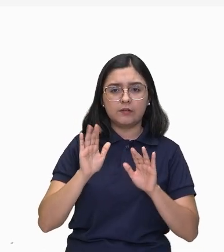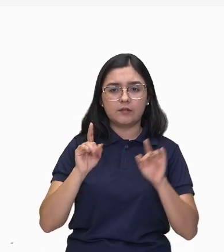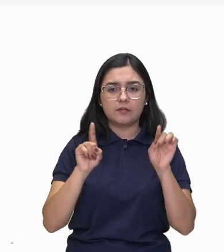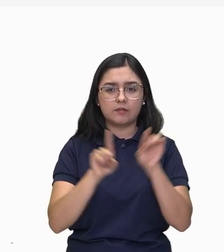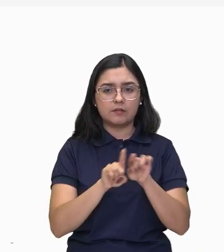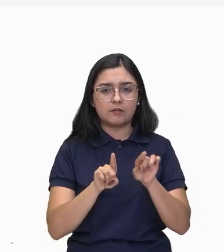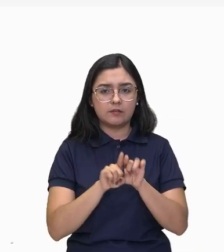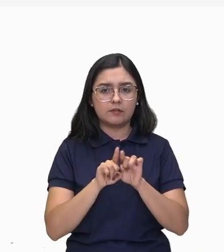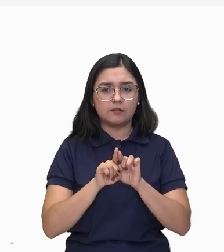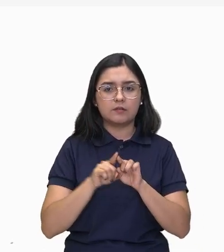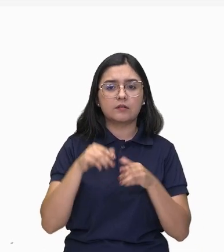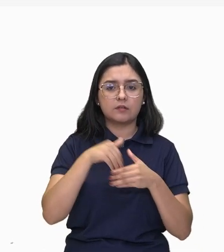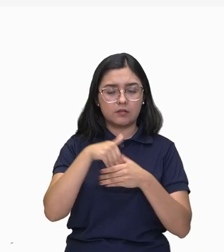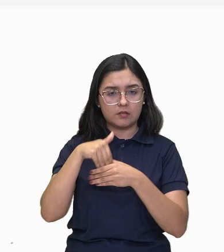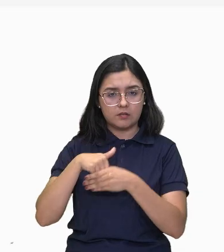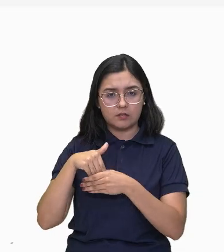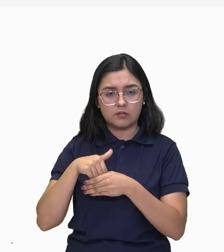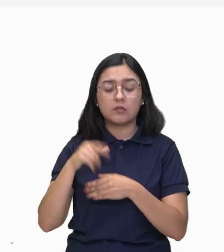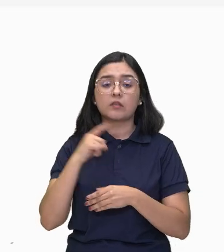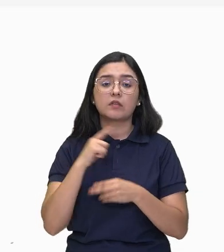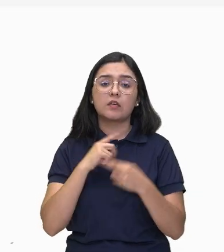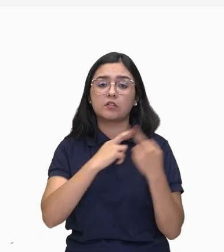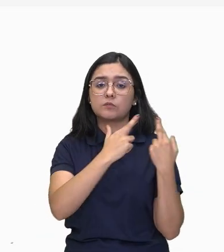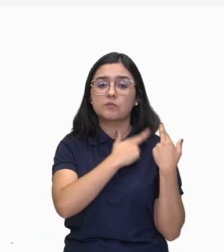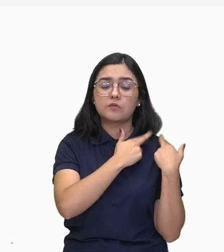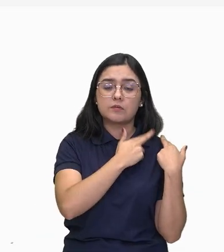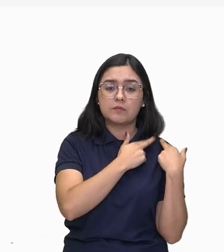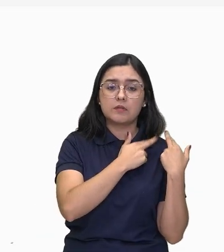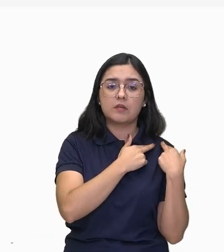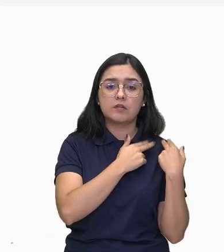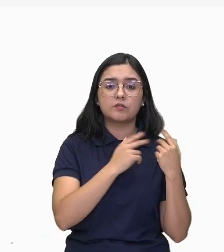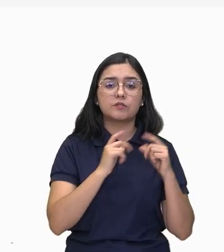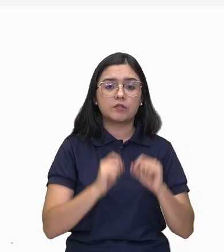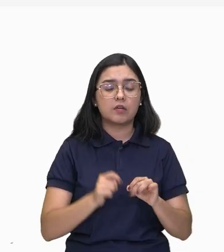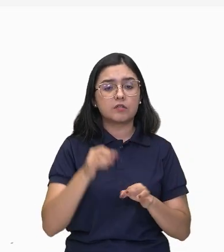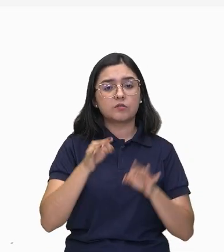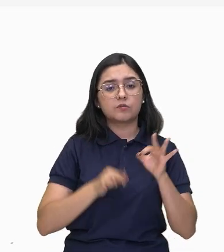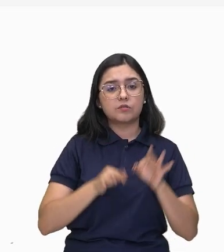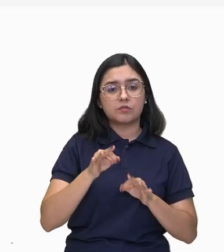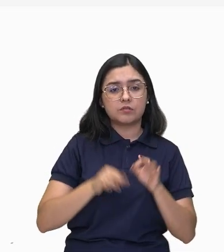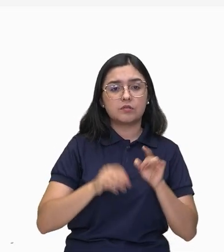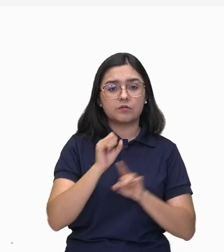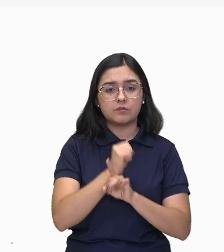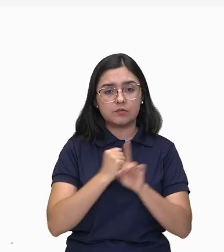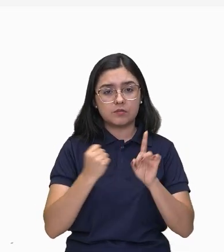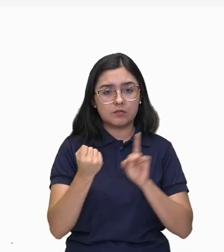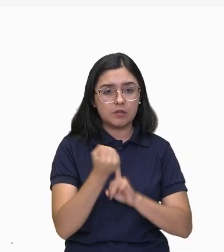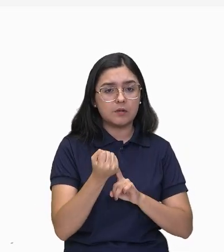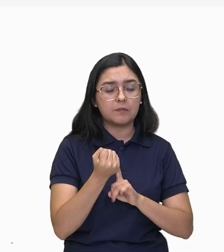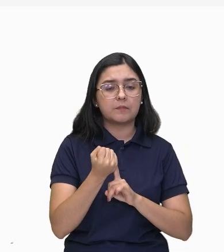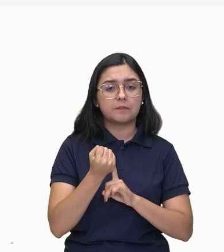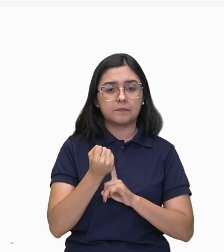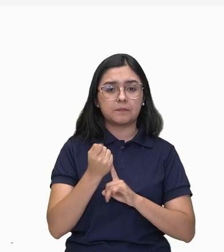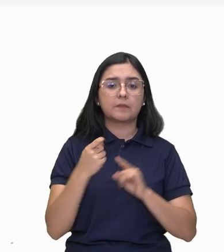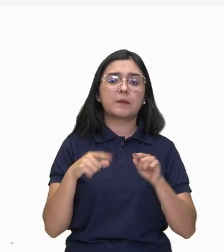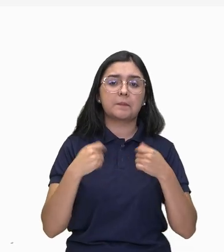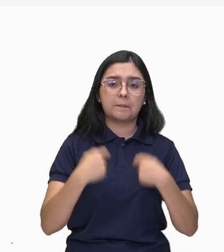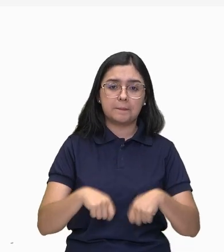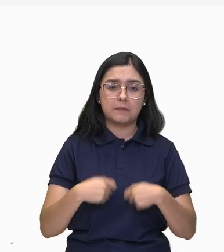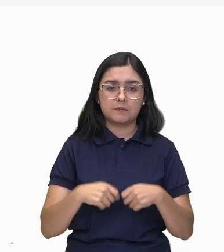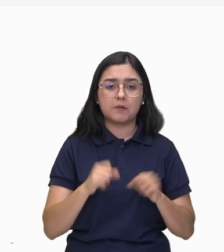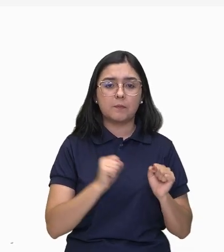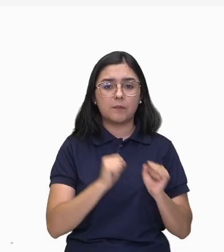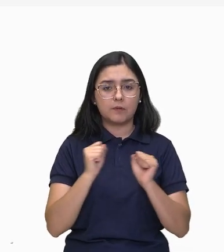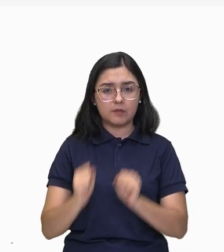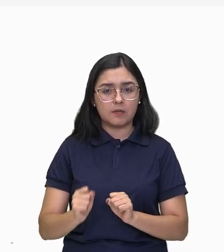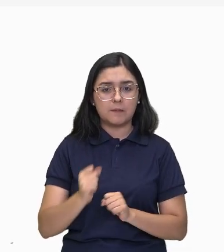legislativo, elas têm que ter esse papel de buscar isso, né? A justiça social ela é algo que tem que ser buscado pelo poder